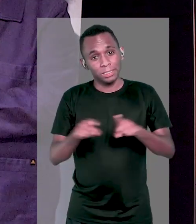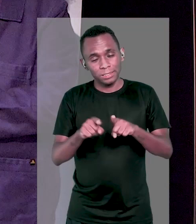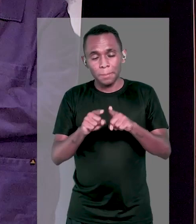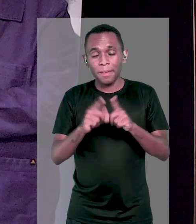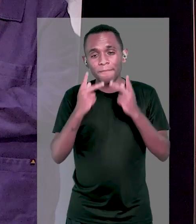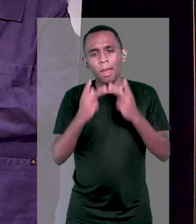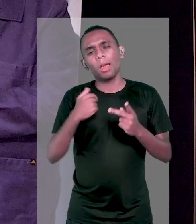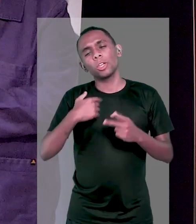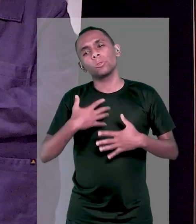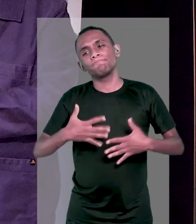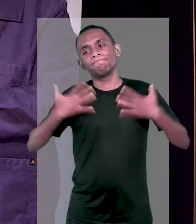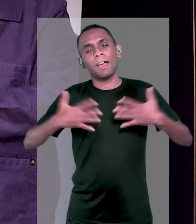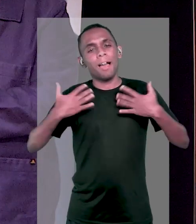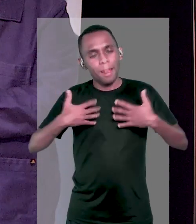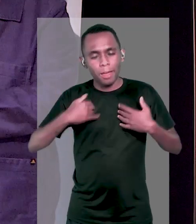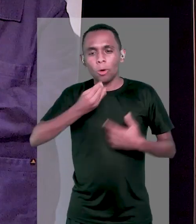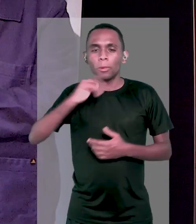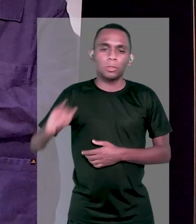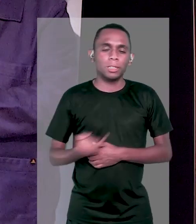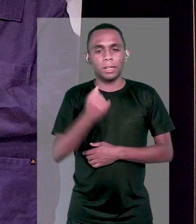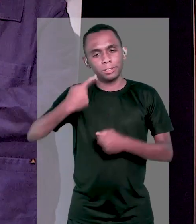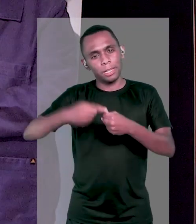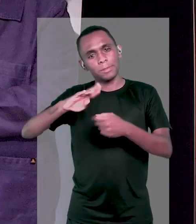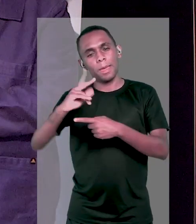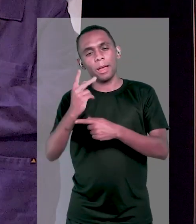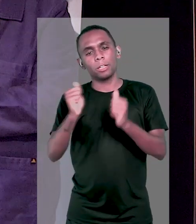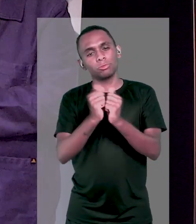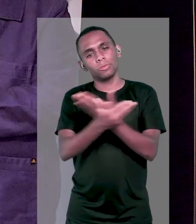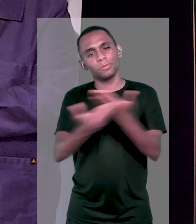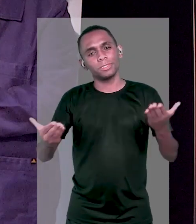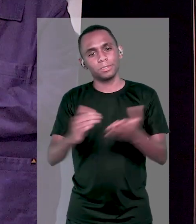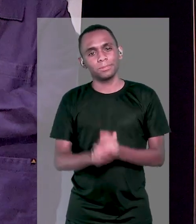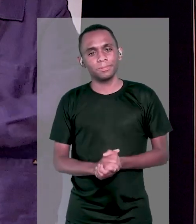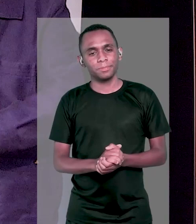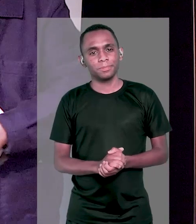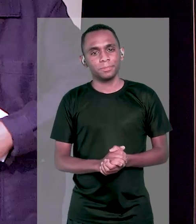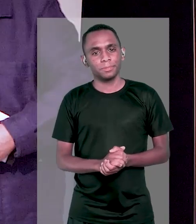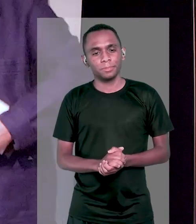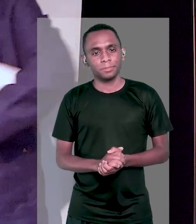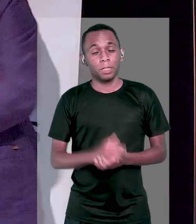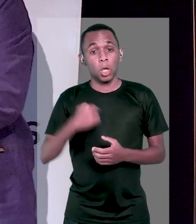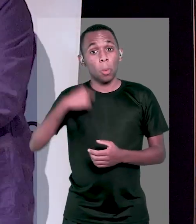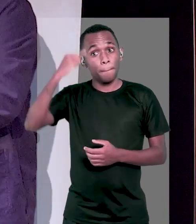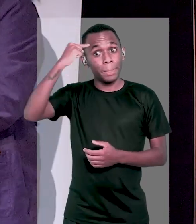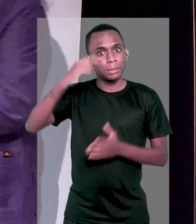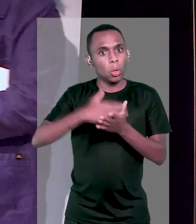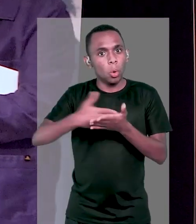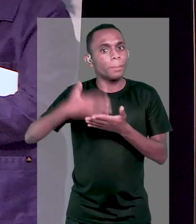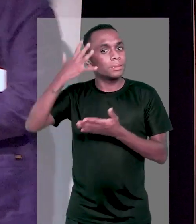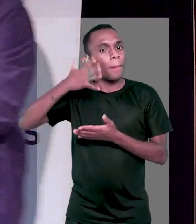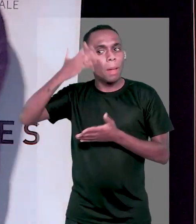essas questões nas outras conferências brilhantes conferencistas. Muito obrigado a vocês. Muito obrigado mais uma vez ao